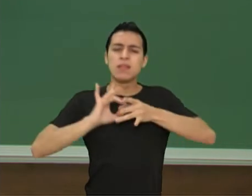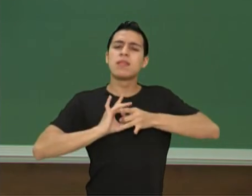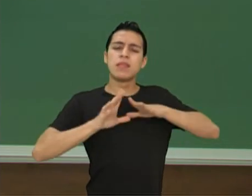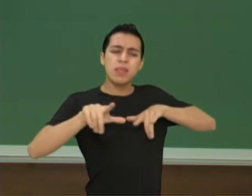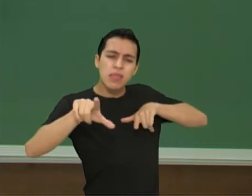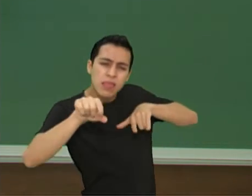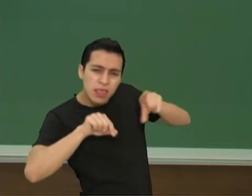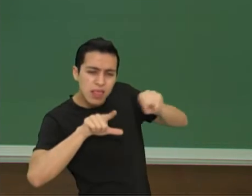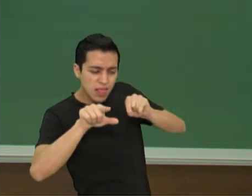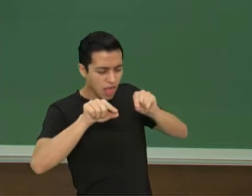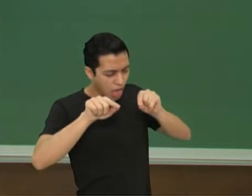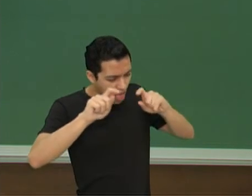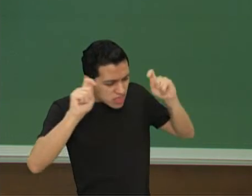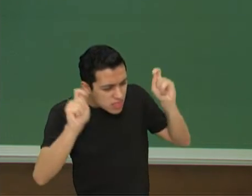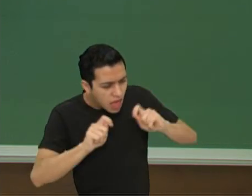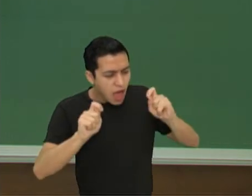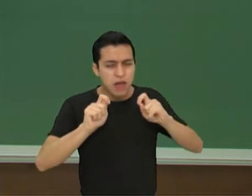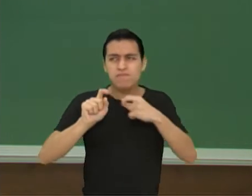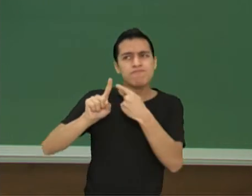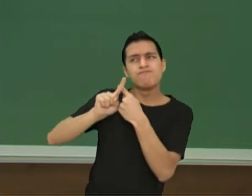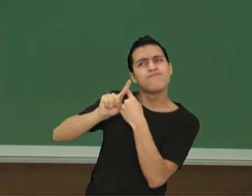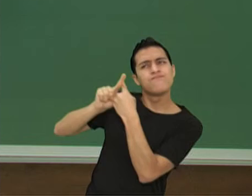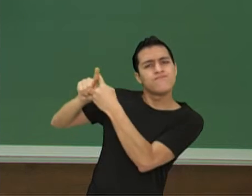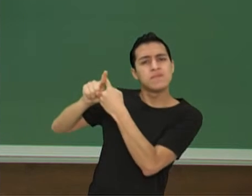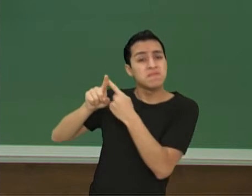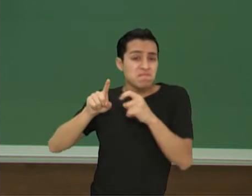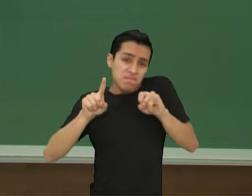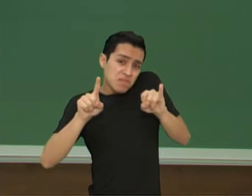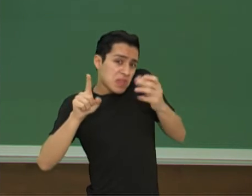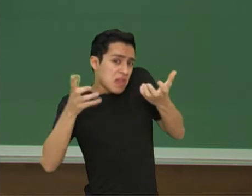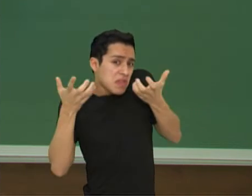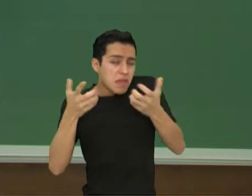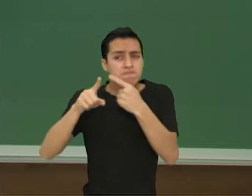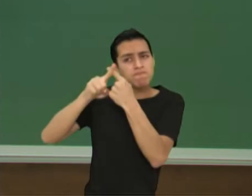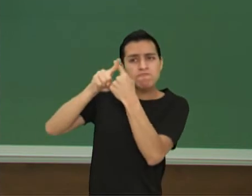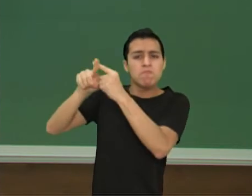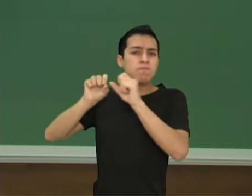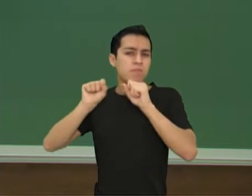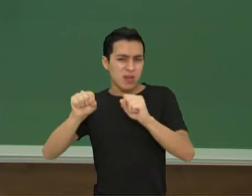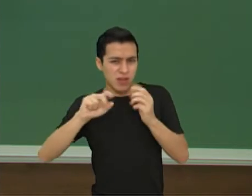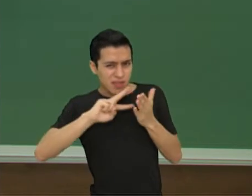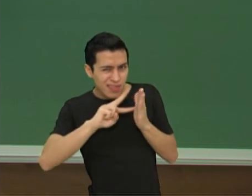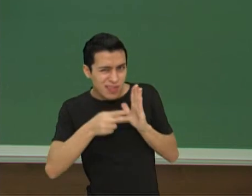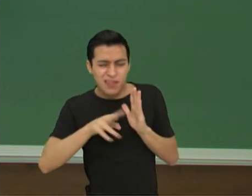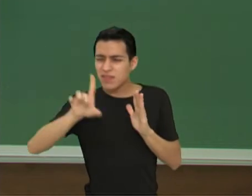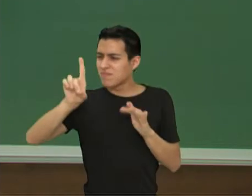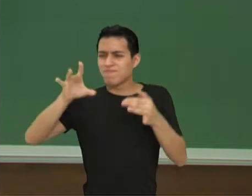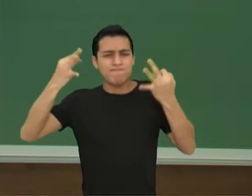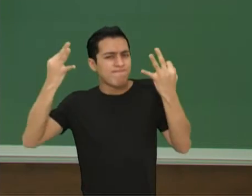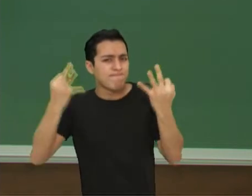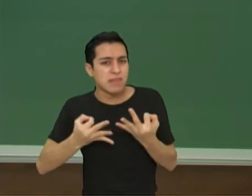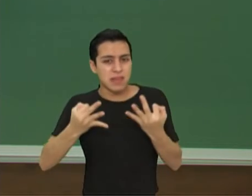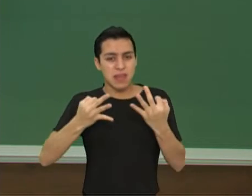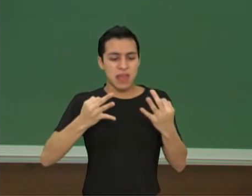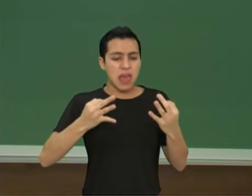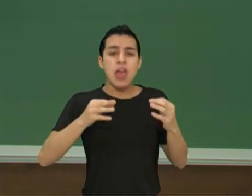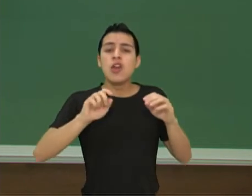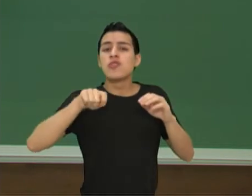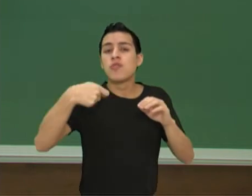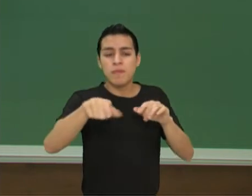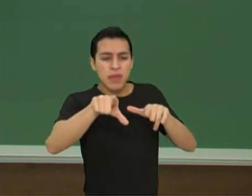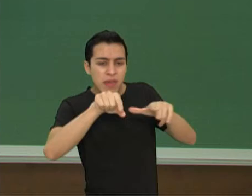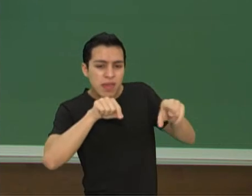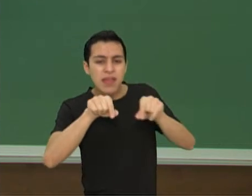liberdade, a possibilidade até de negar ele, se quisermos aí, né? Então é um sinal de perfeição do ser humano, é o poder de escolha, né?